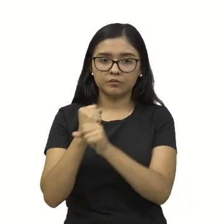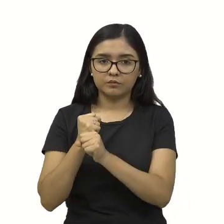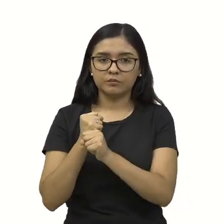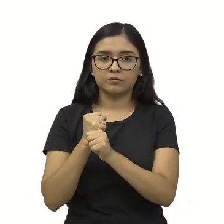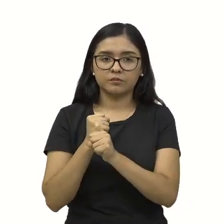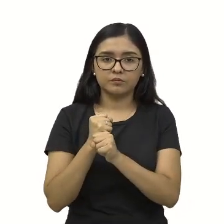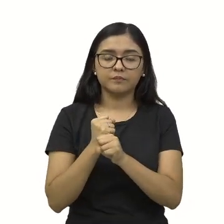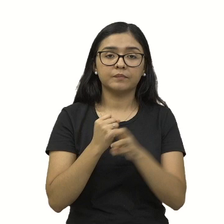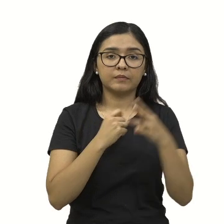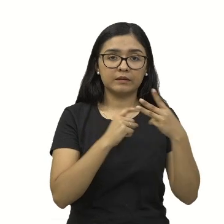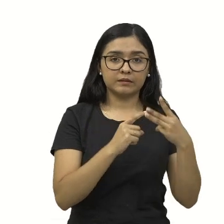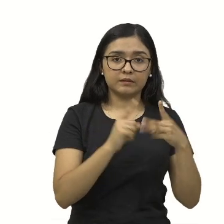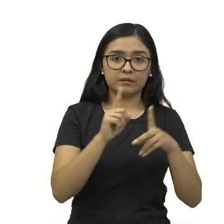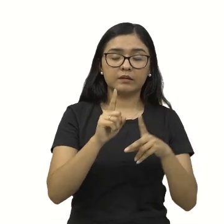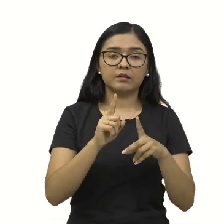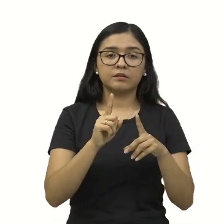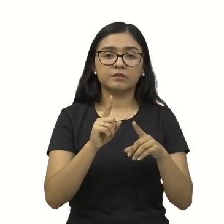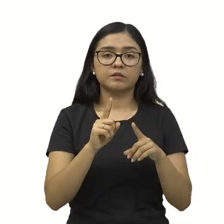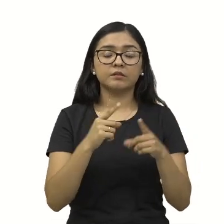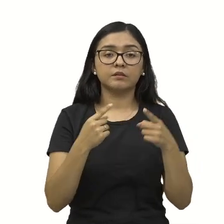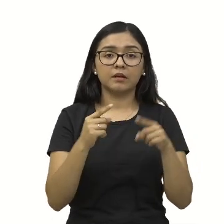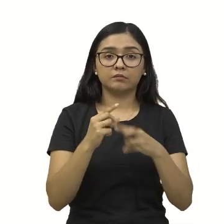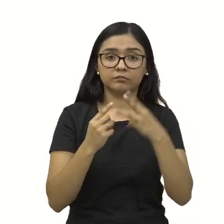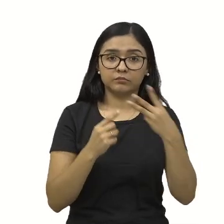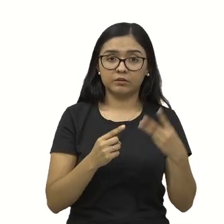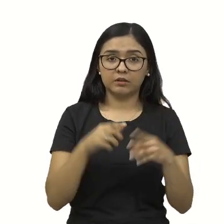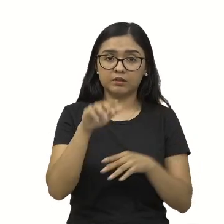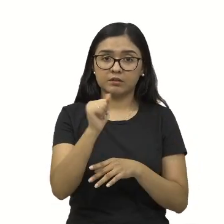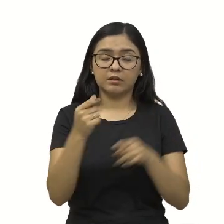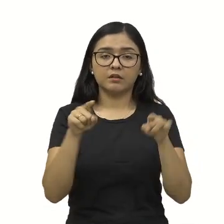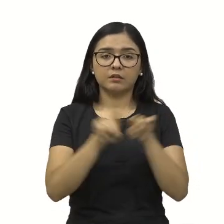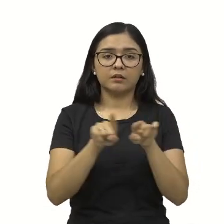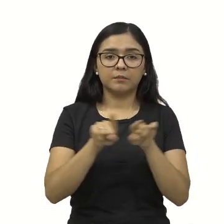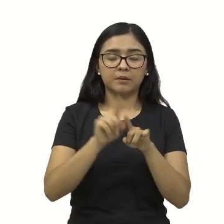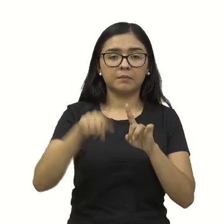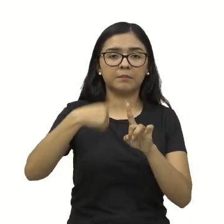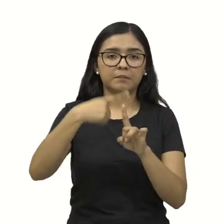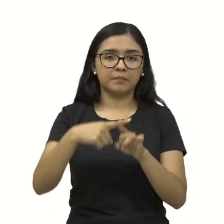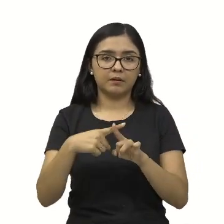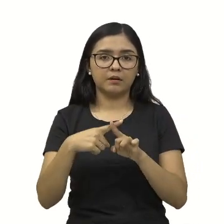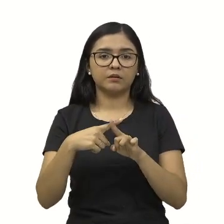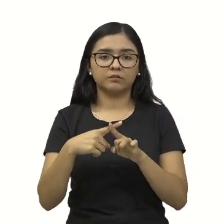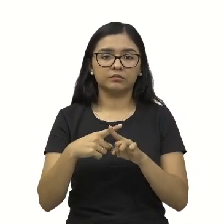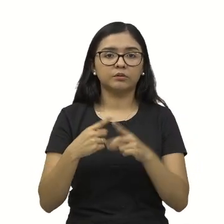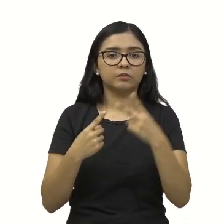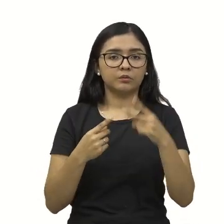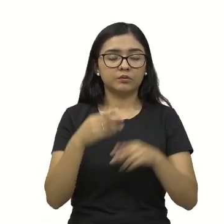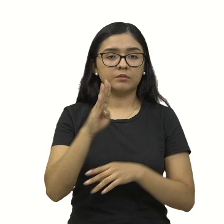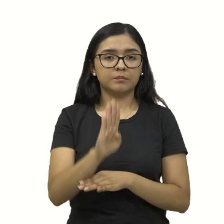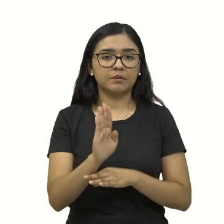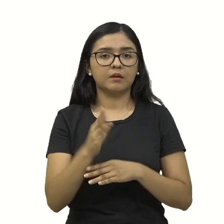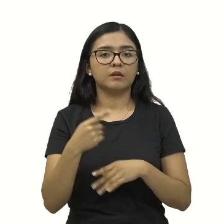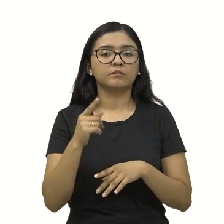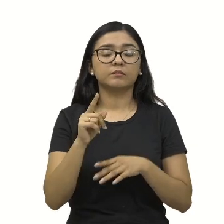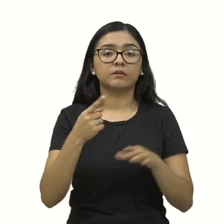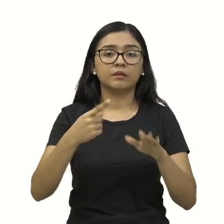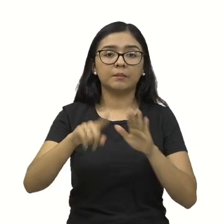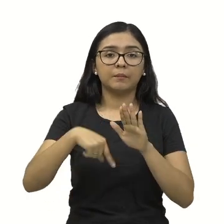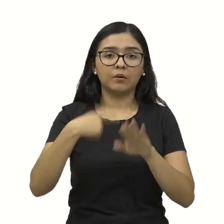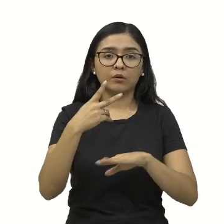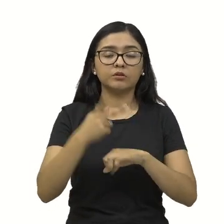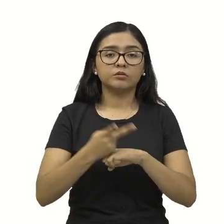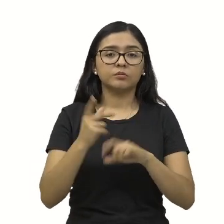aqui, 3A mais 2B, e depois subtraia com a matriz C. É o que nós vamos fazer aqui, tá?